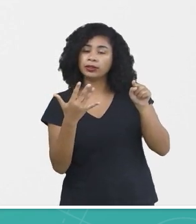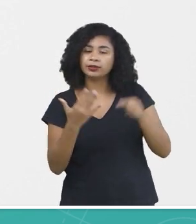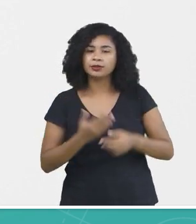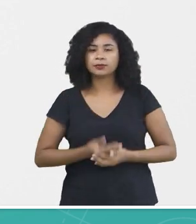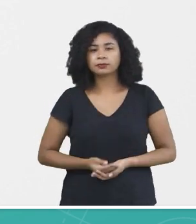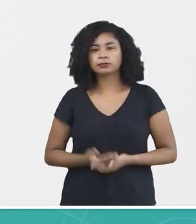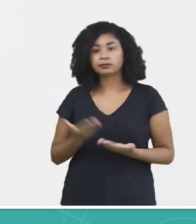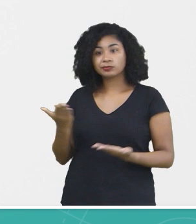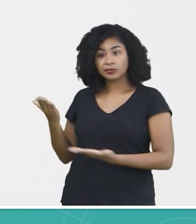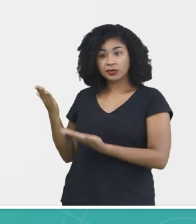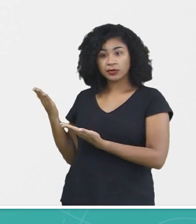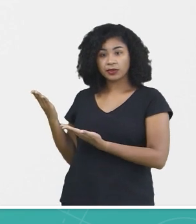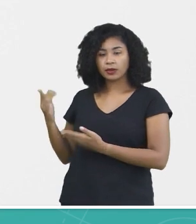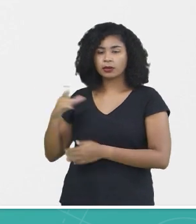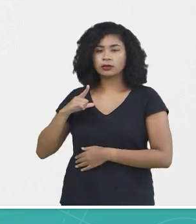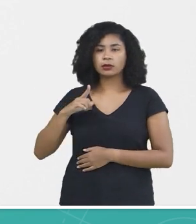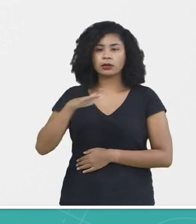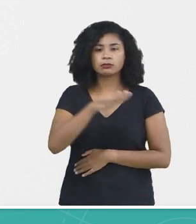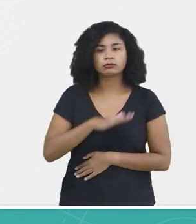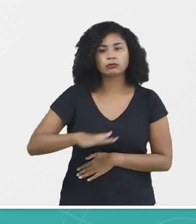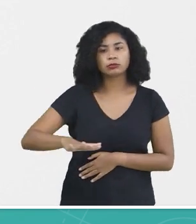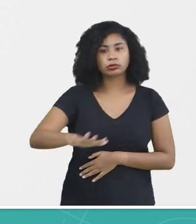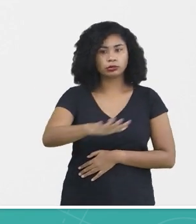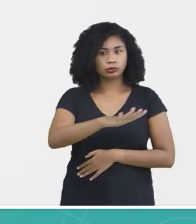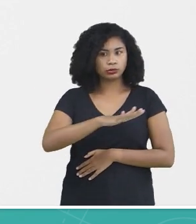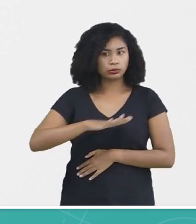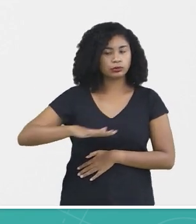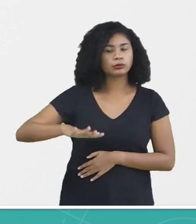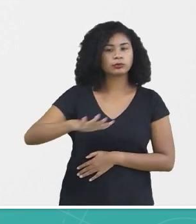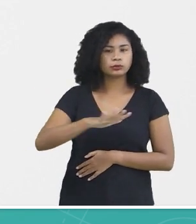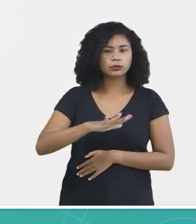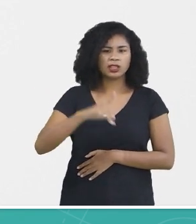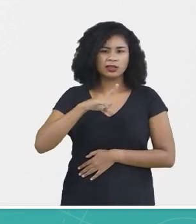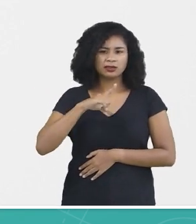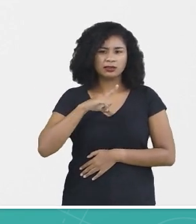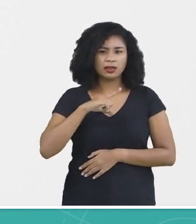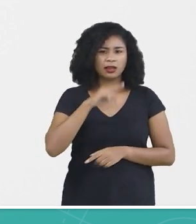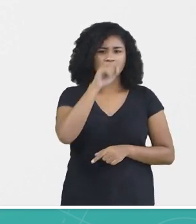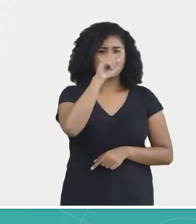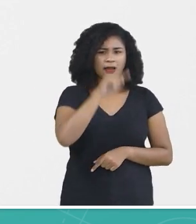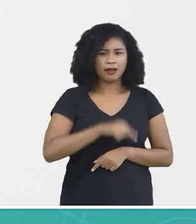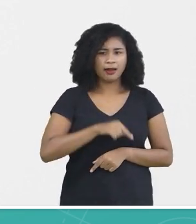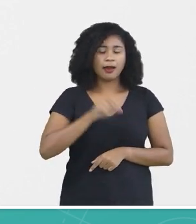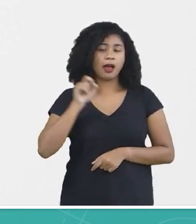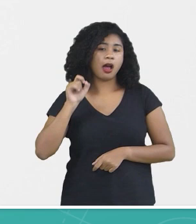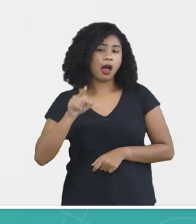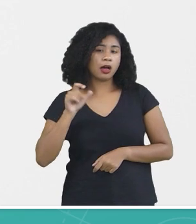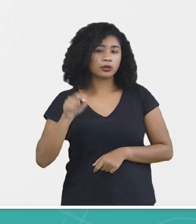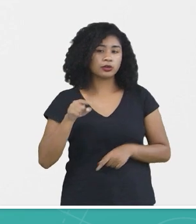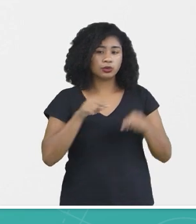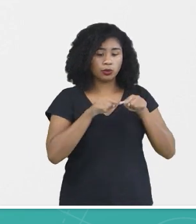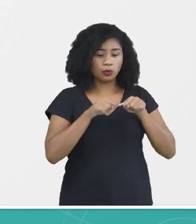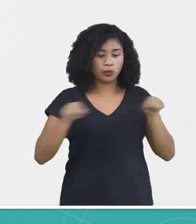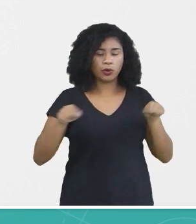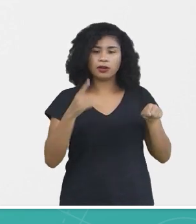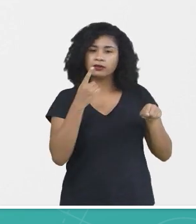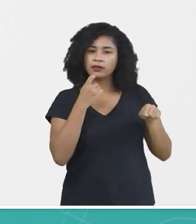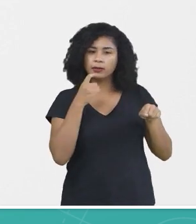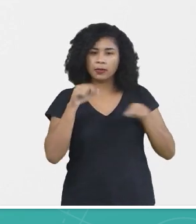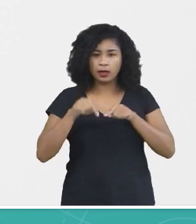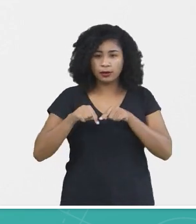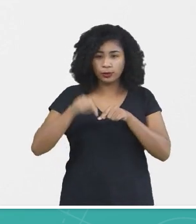temos aí um plano, e nós temos aí uma reta azul, verde, vermelho, laranja. Olha